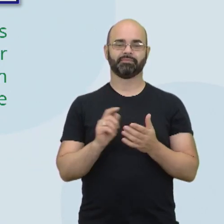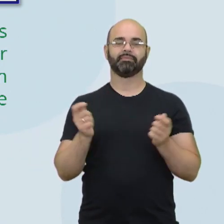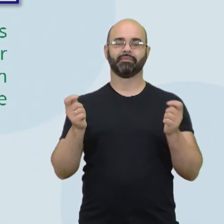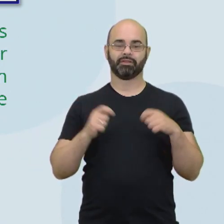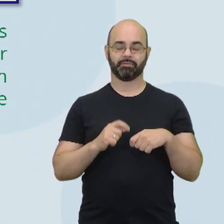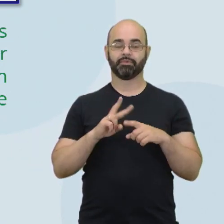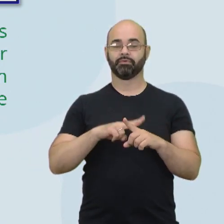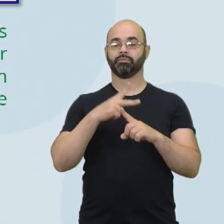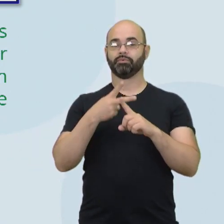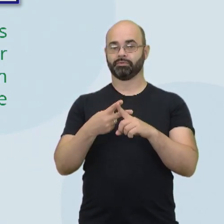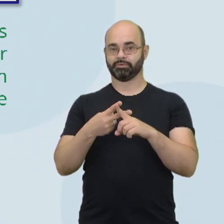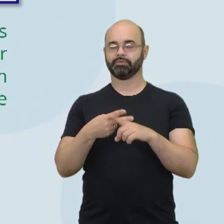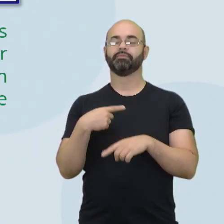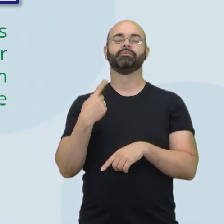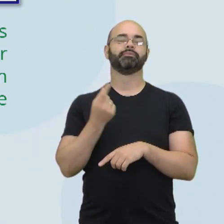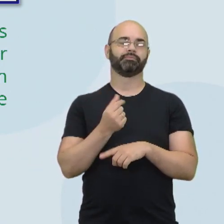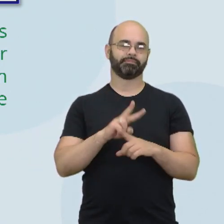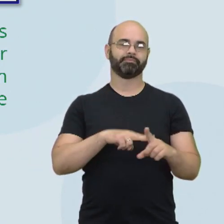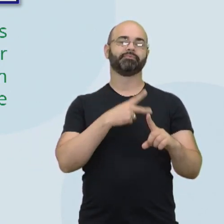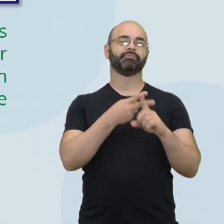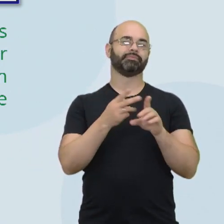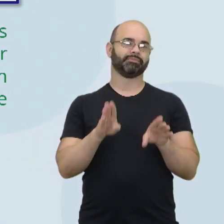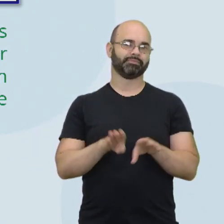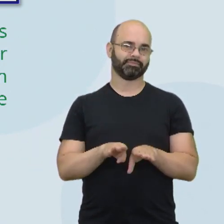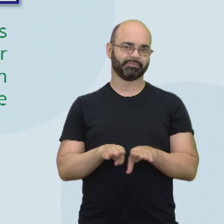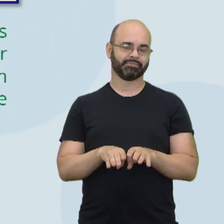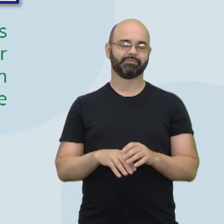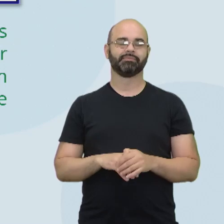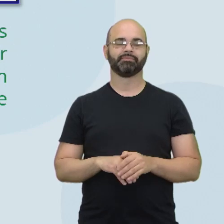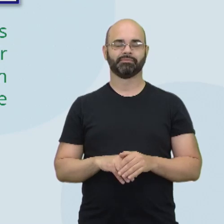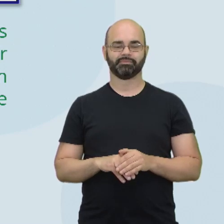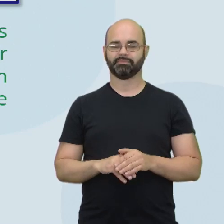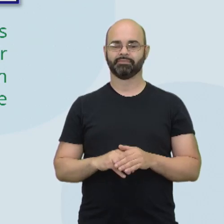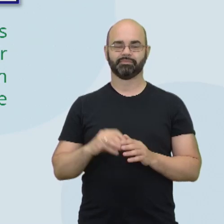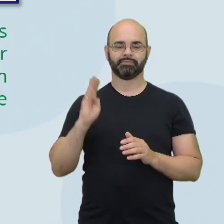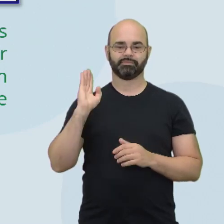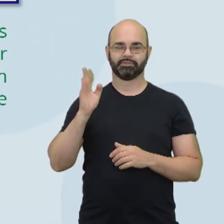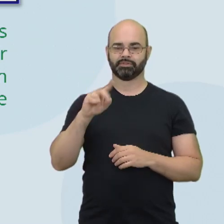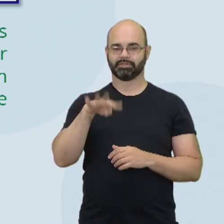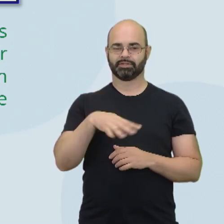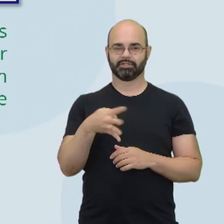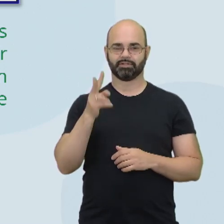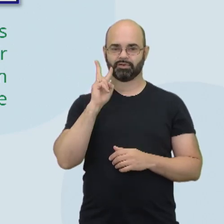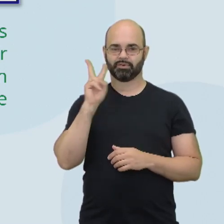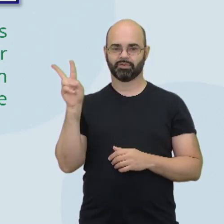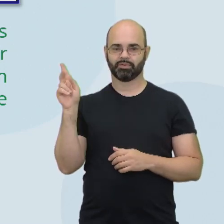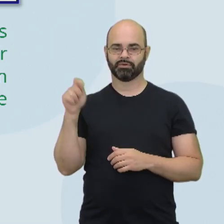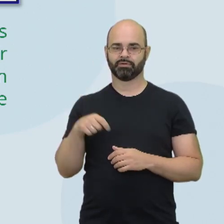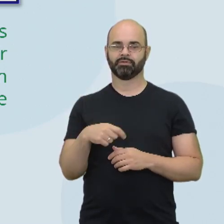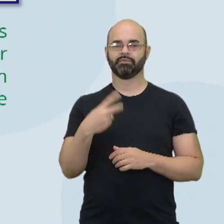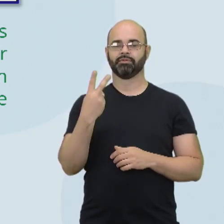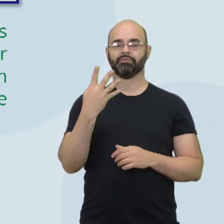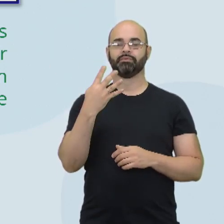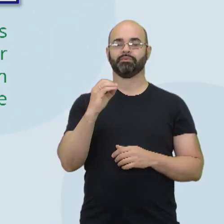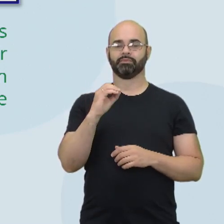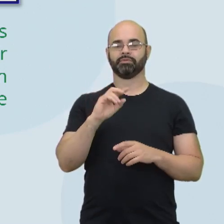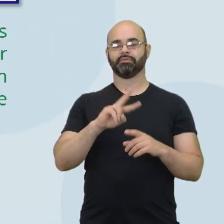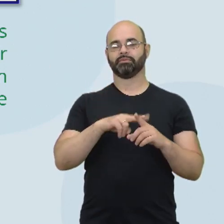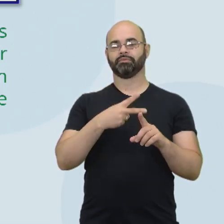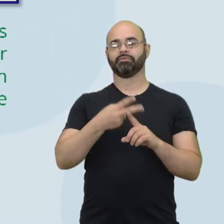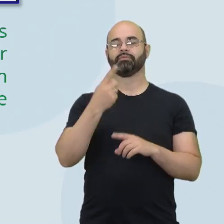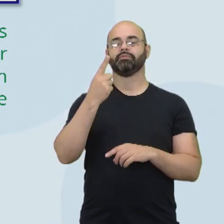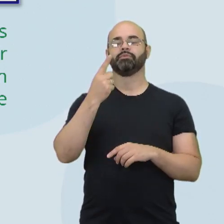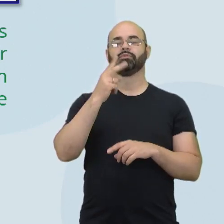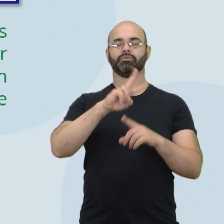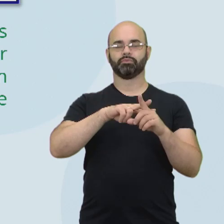capacidade 2 vezes, o preço aumenta 2 vezes. Sim. Né? Você pode olhar direto aqui na tabela, né? Que 240 é o dobro de